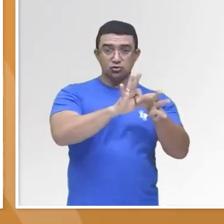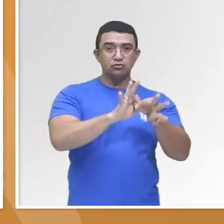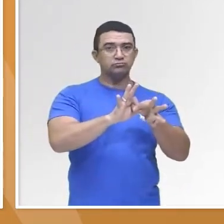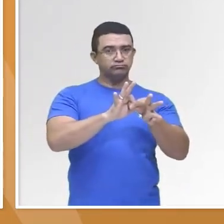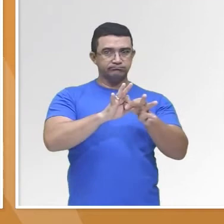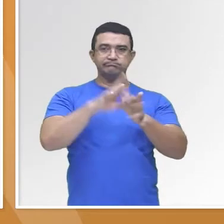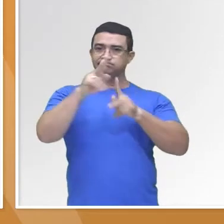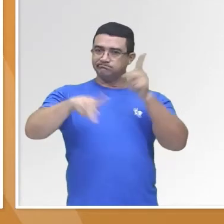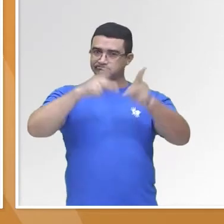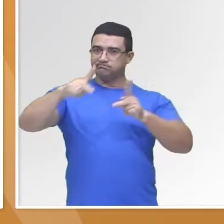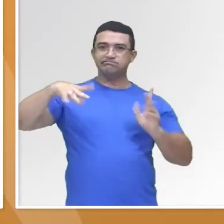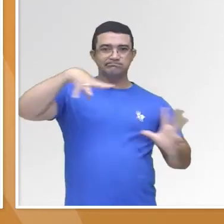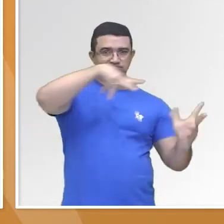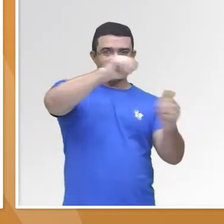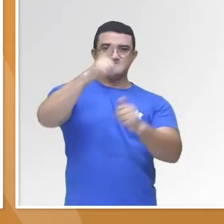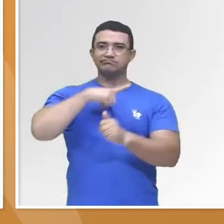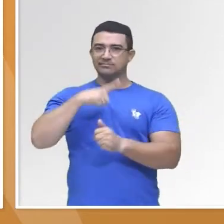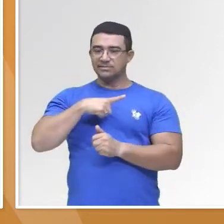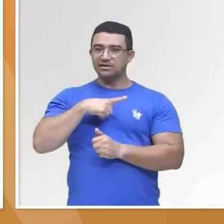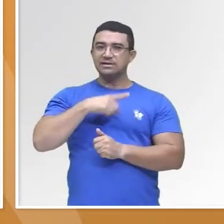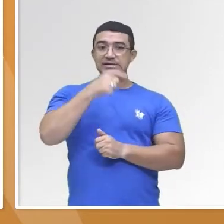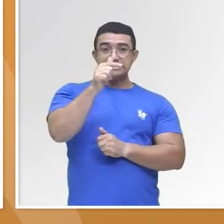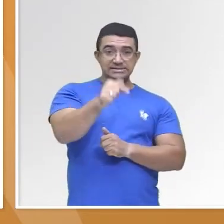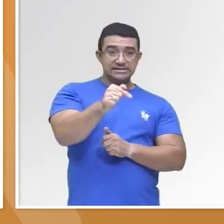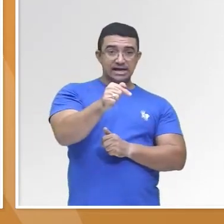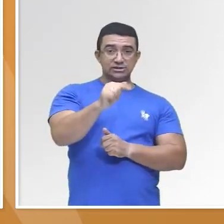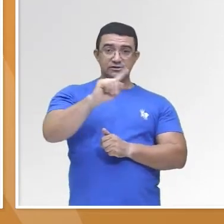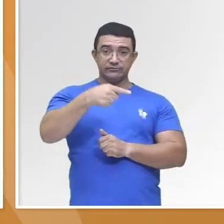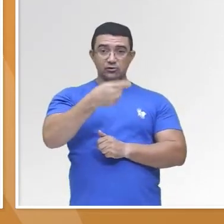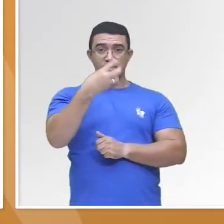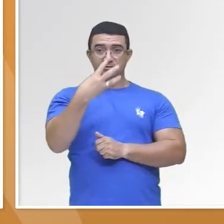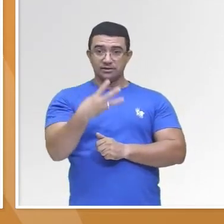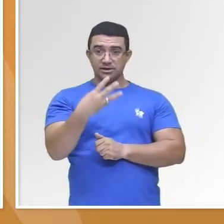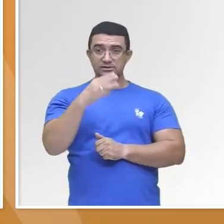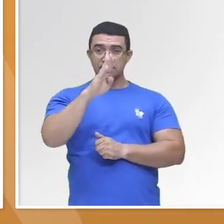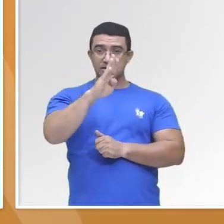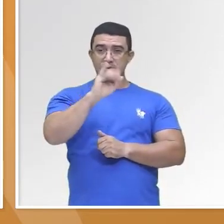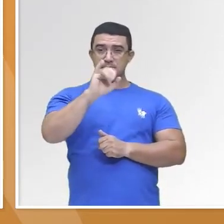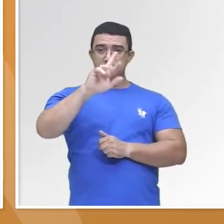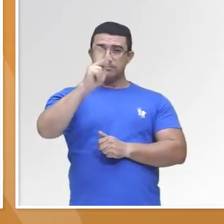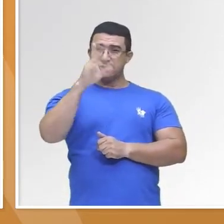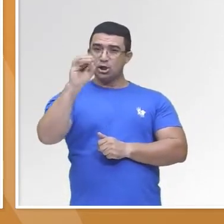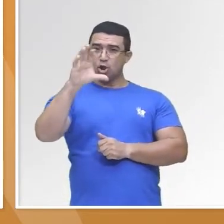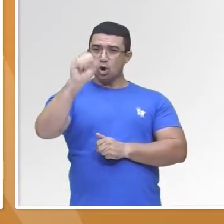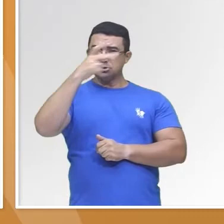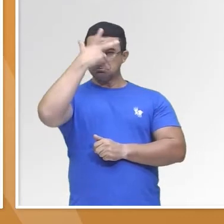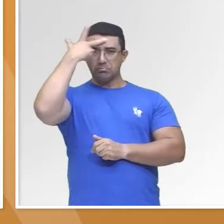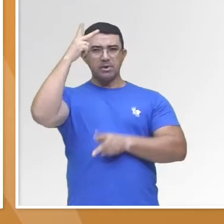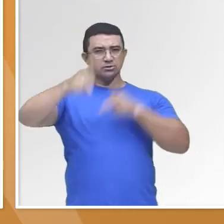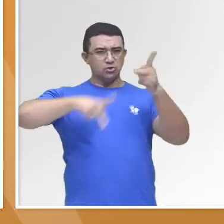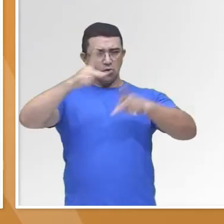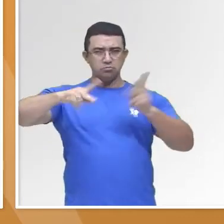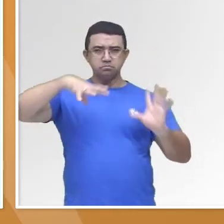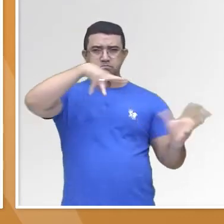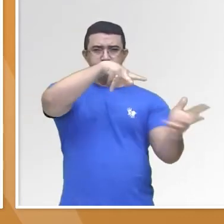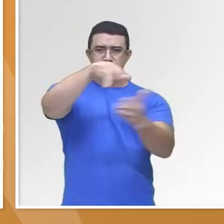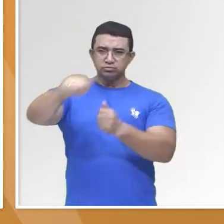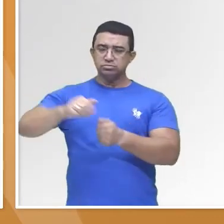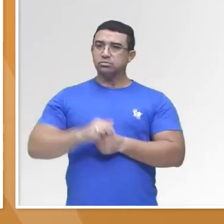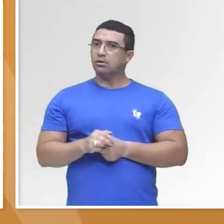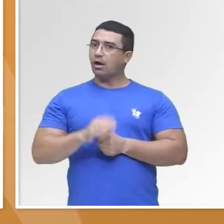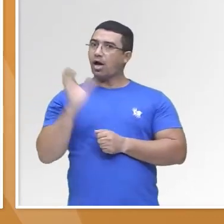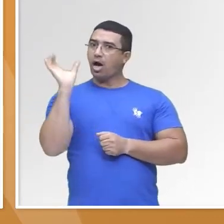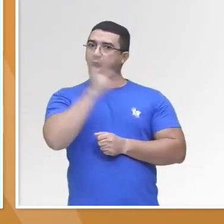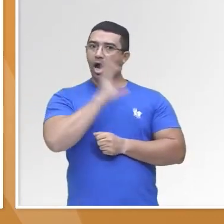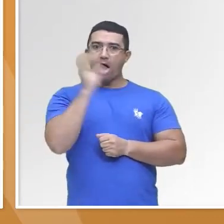já atingiu a impressionante marca de 7,3 bilhões de habitantes. O rápido